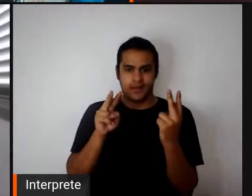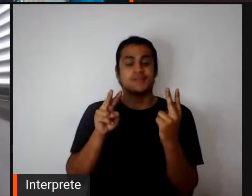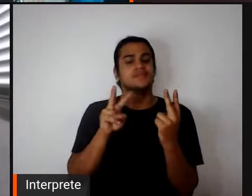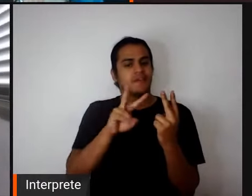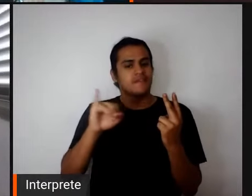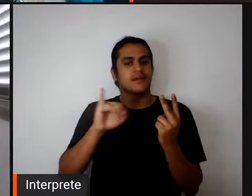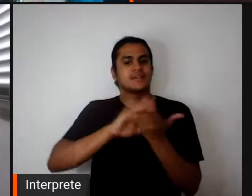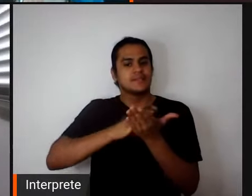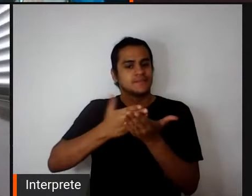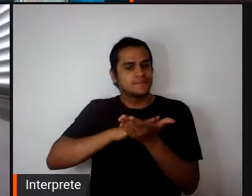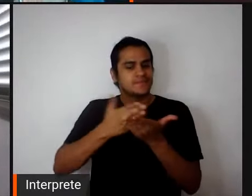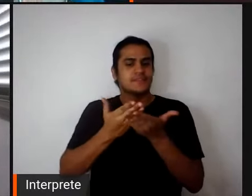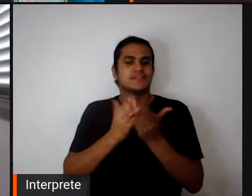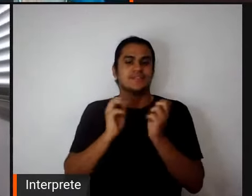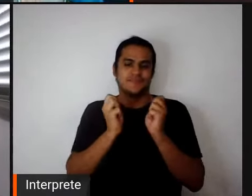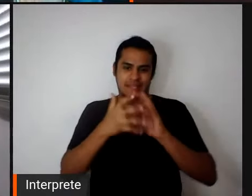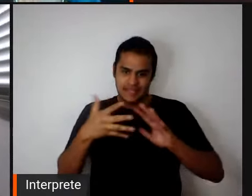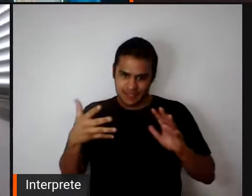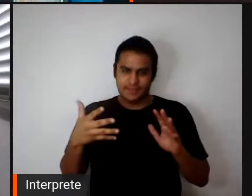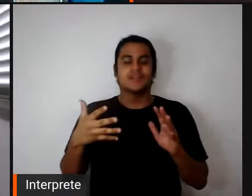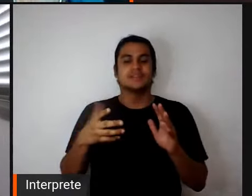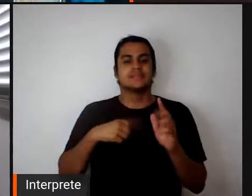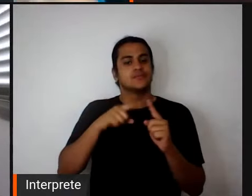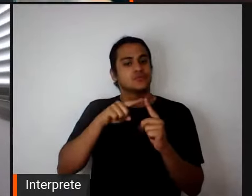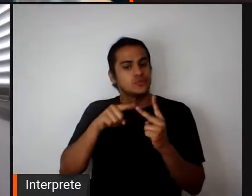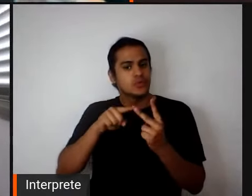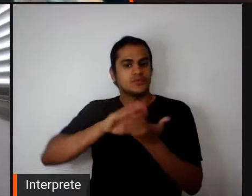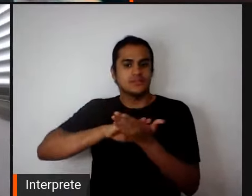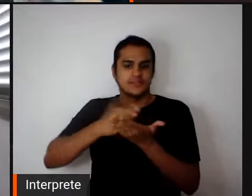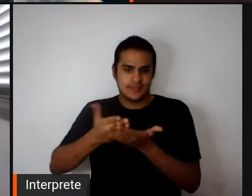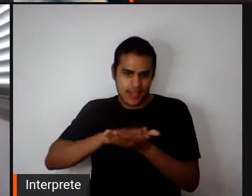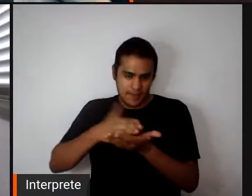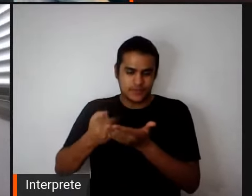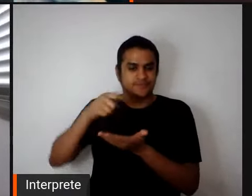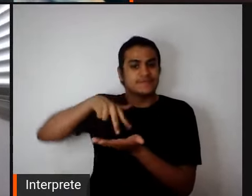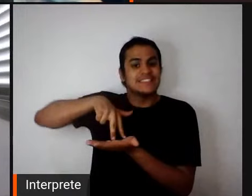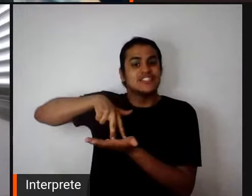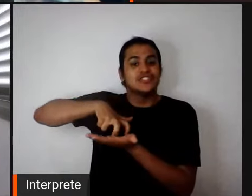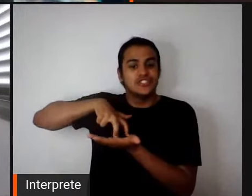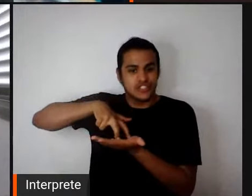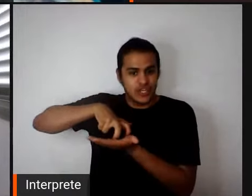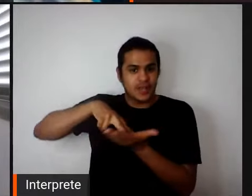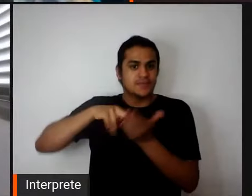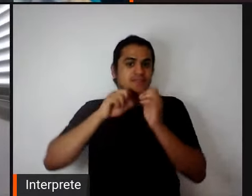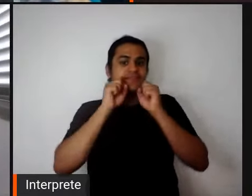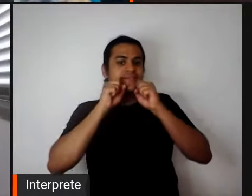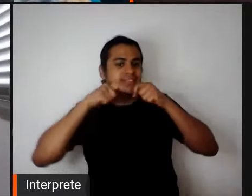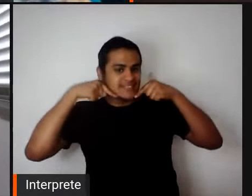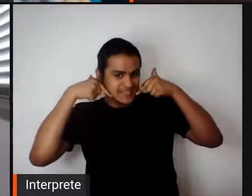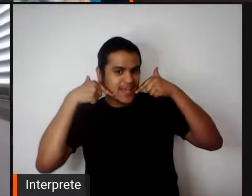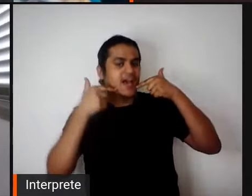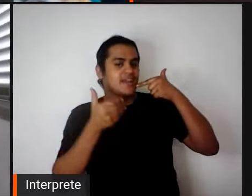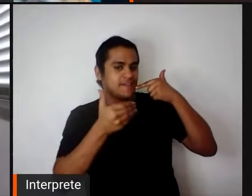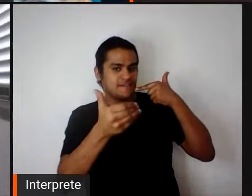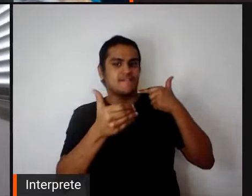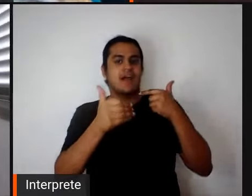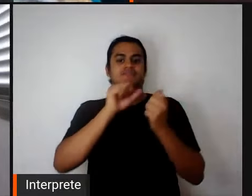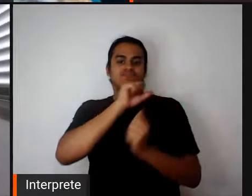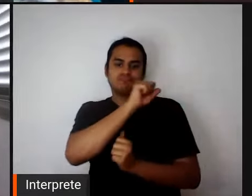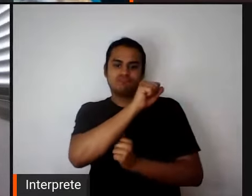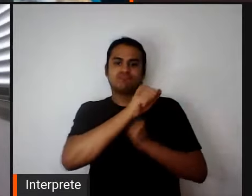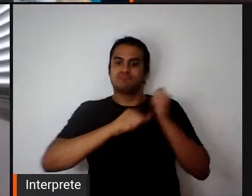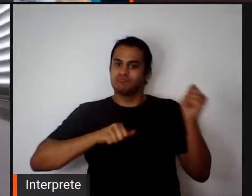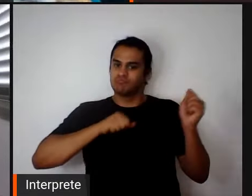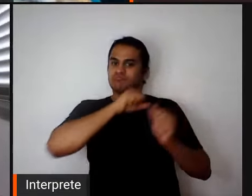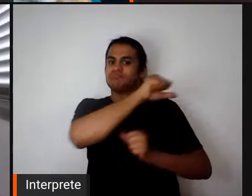a participação de dois dos nossos intérpretes, James e Sara, que se revezarão ao longo, né, dessa hora, hora e meia que